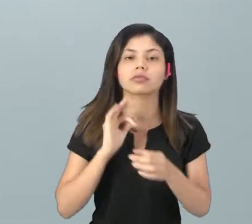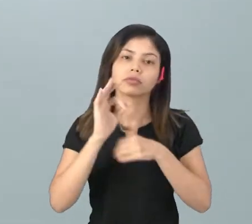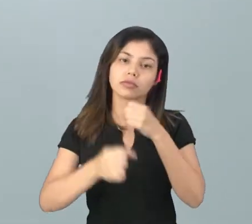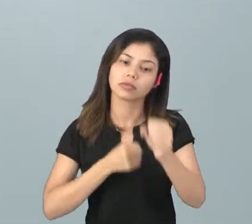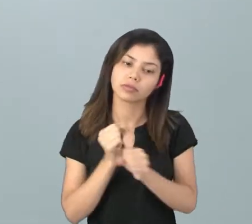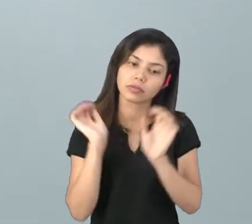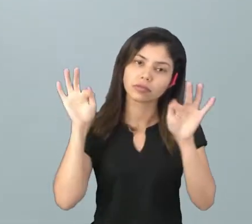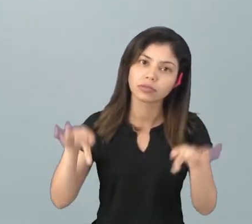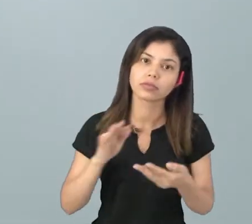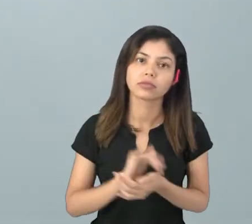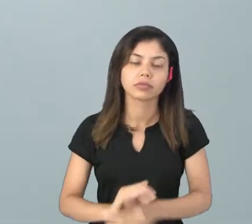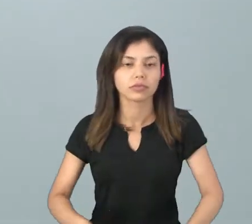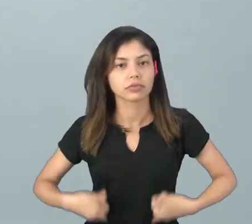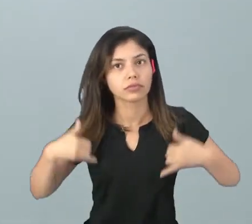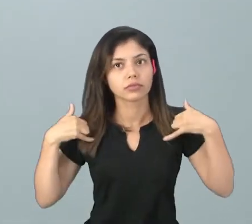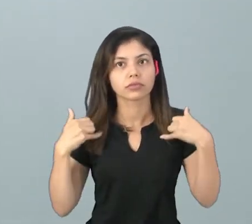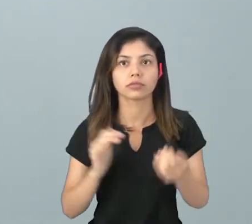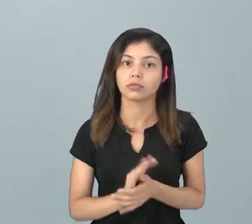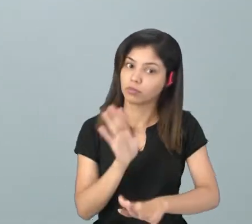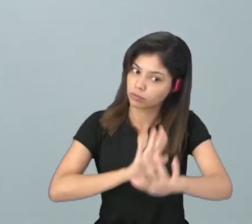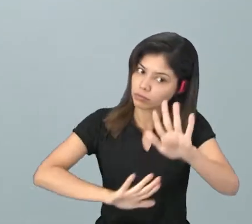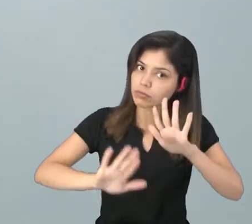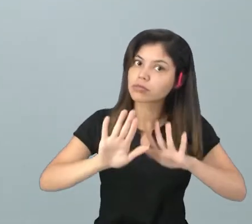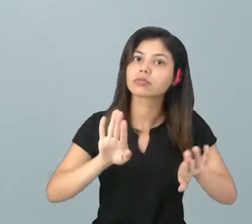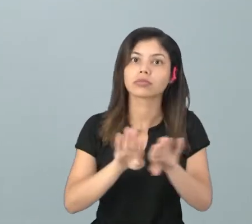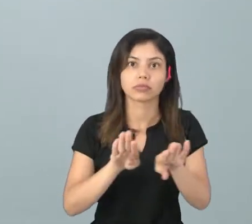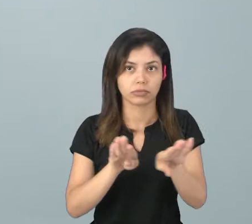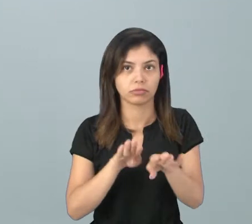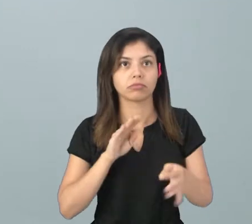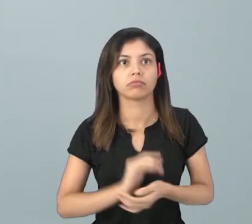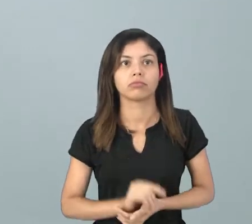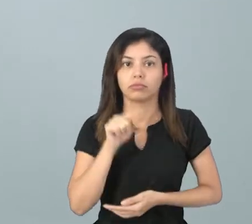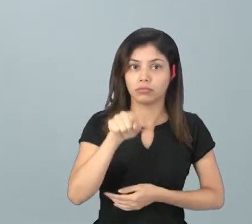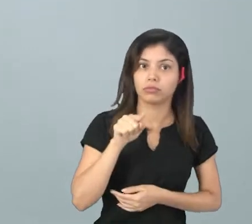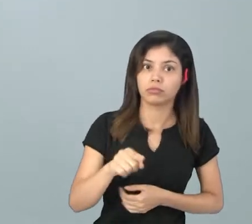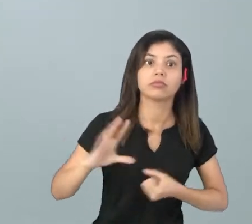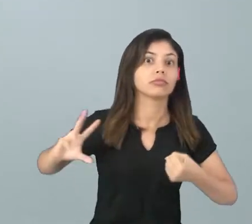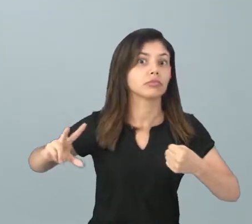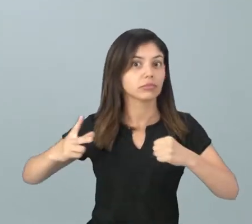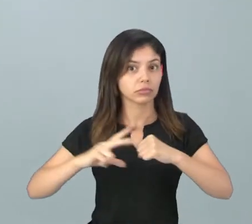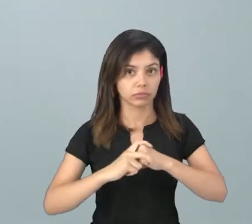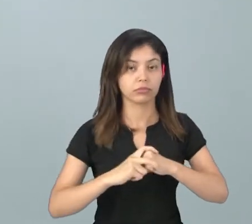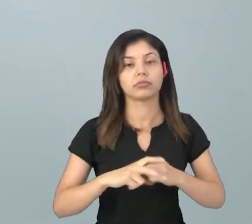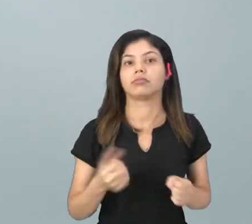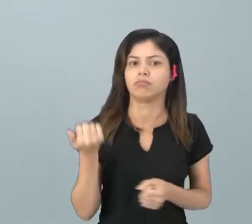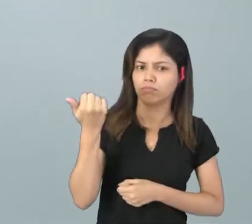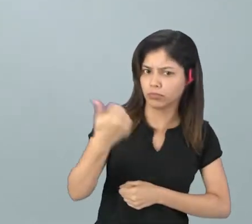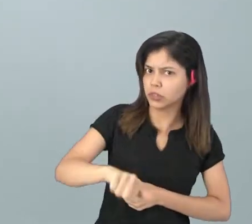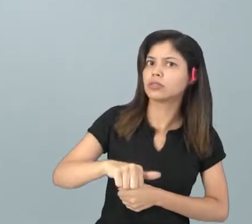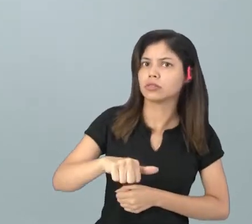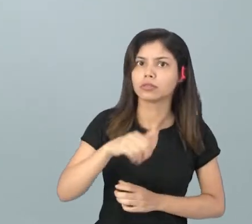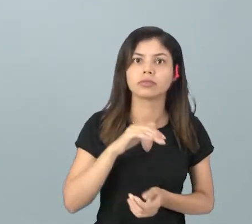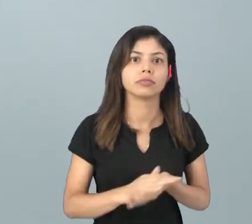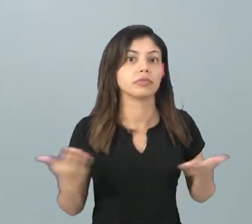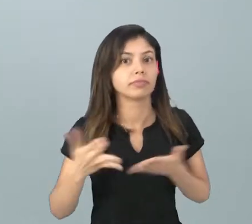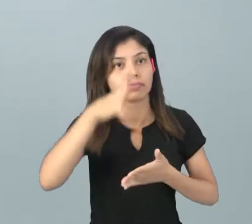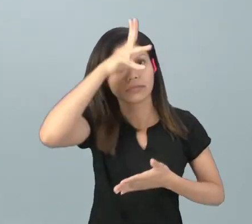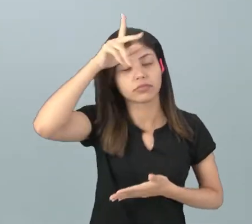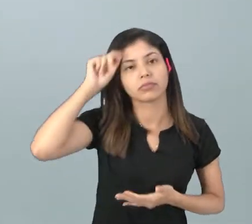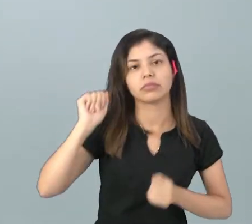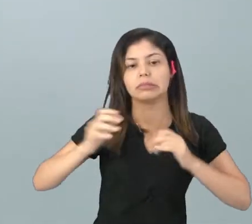de aniversário, você tenha cuidado. Né? Esse vírus voltou muito mais letal e em Manaus agora está